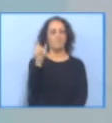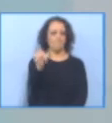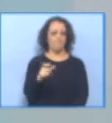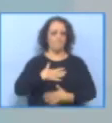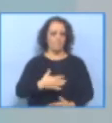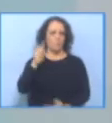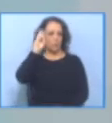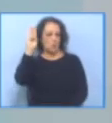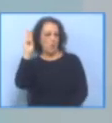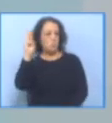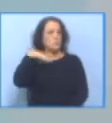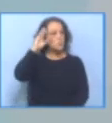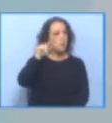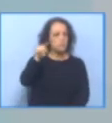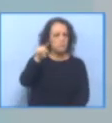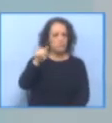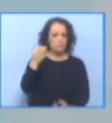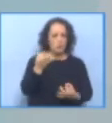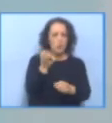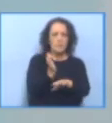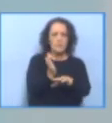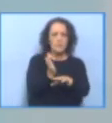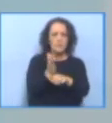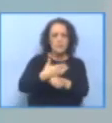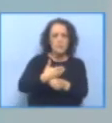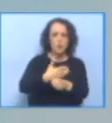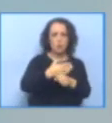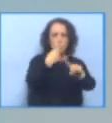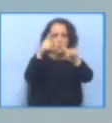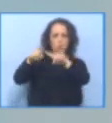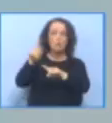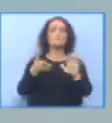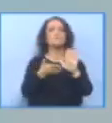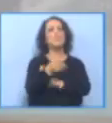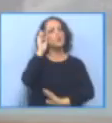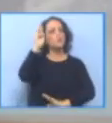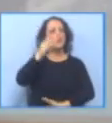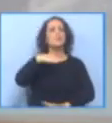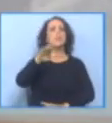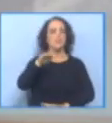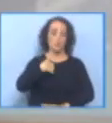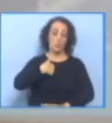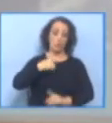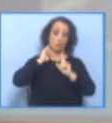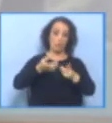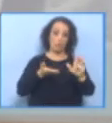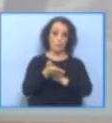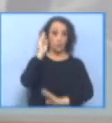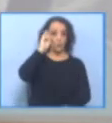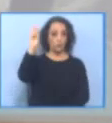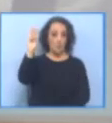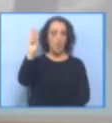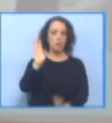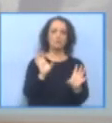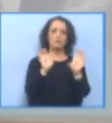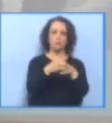Escoteira, imagino, não sei se percorreu todas as secções do movimento. Quando é que entrou para os escoteiros? Exato, entrei nos escoteiros, nos